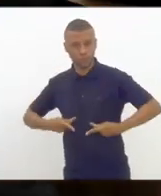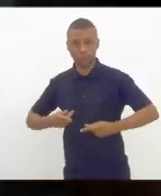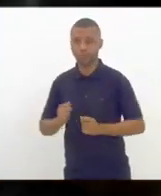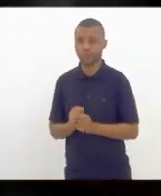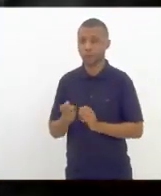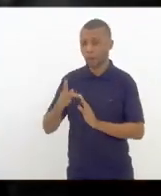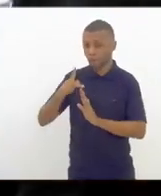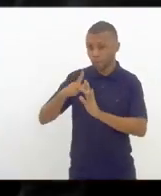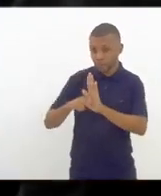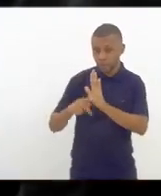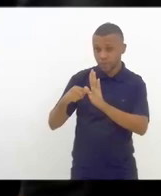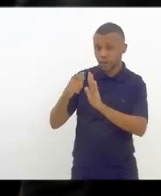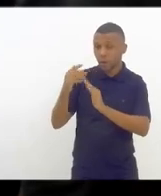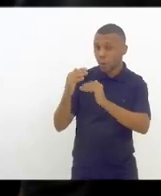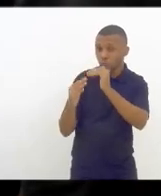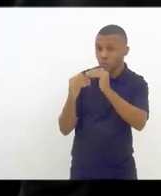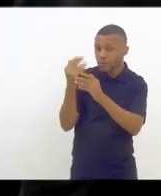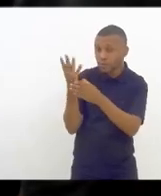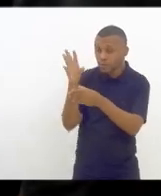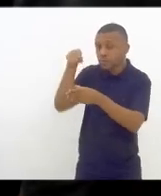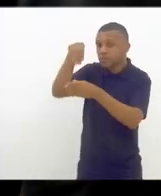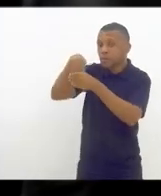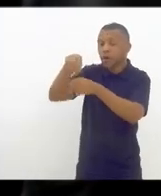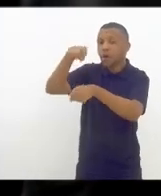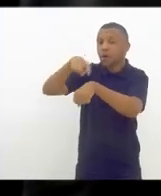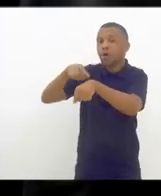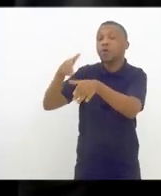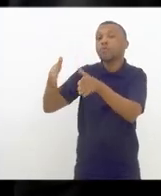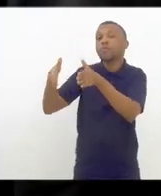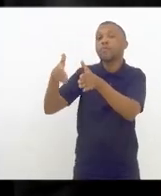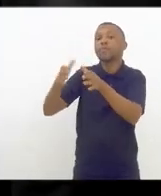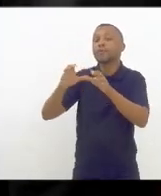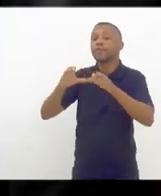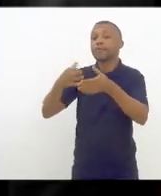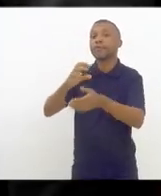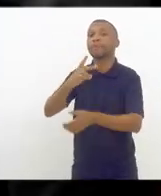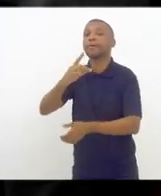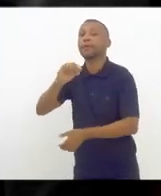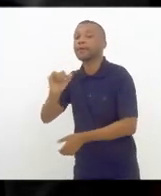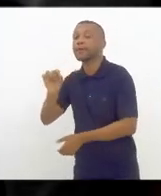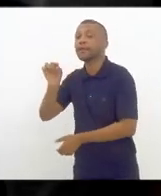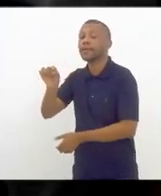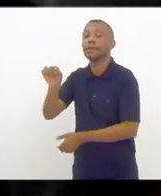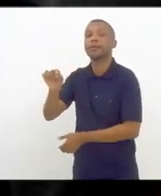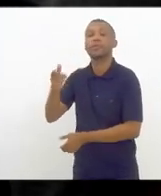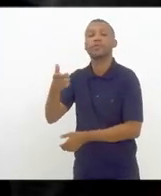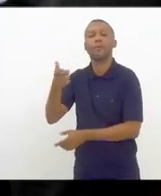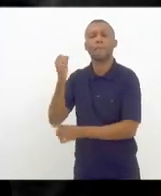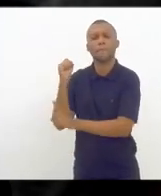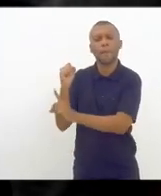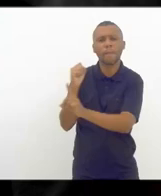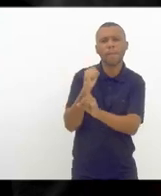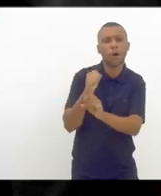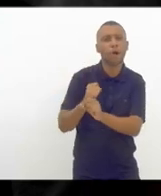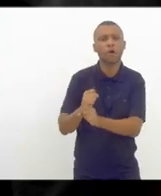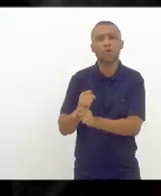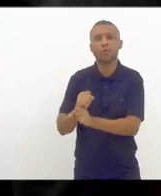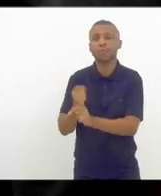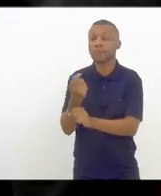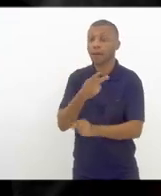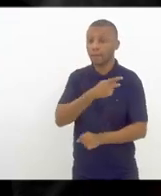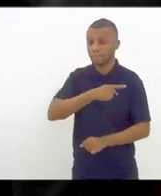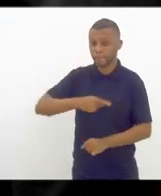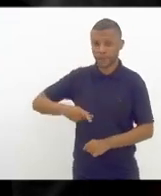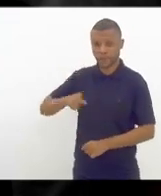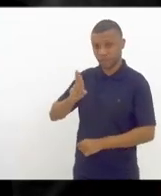no bojo da CPI do feminicídio, presidida pela nossa digníssima e reeleita deputada Marta Rocha.